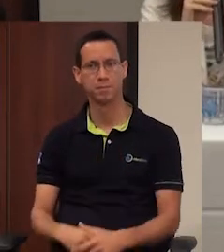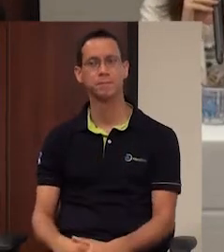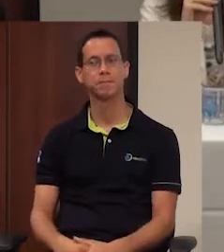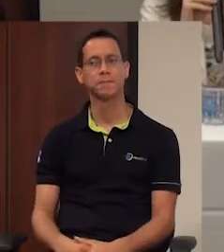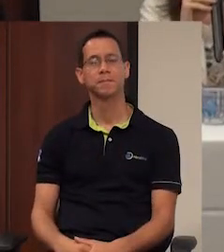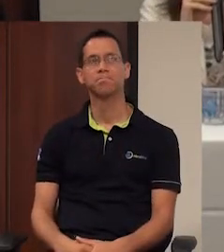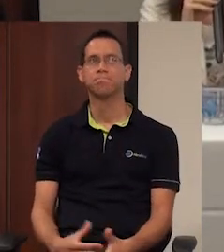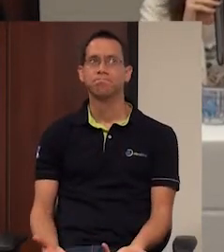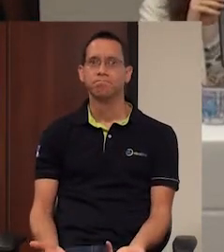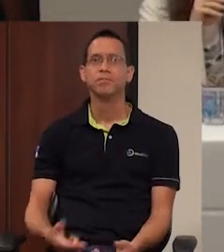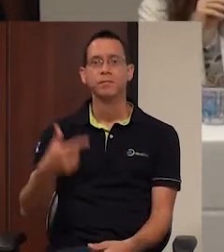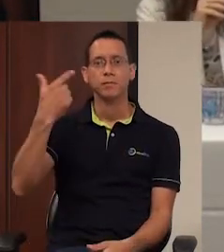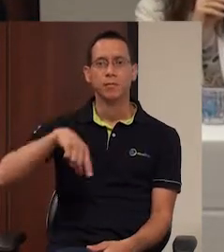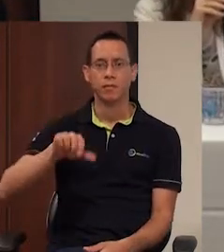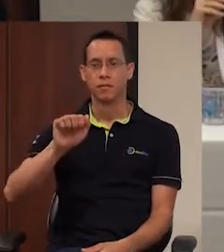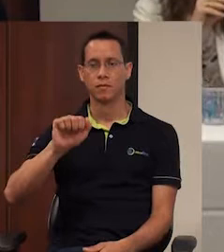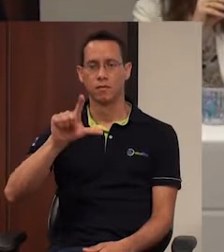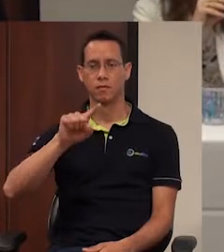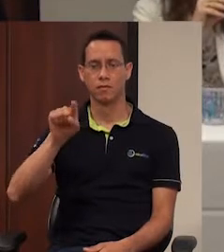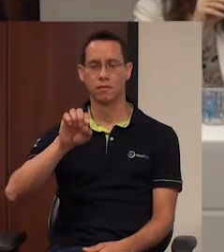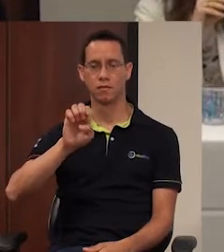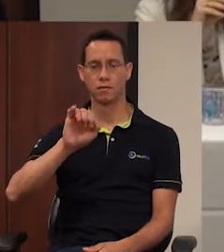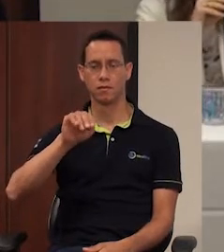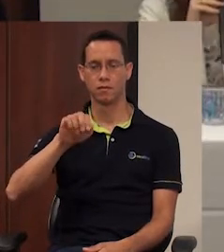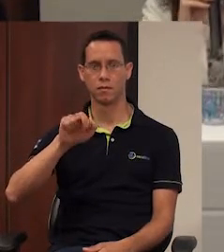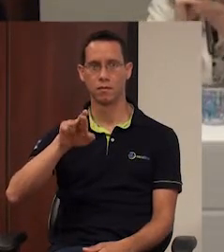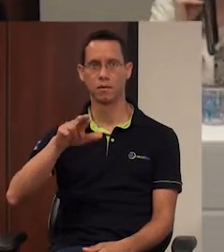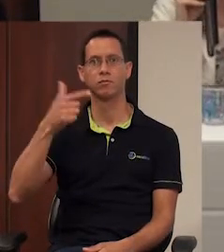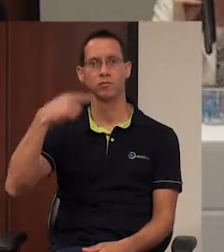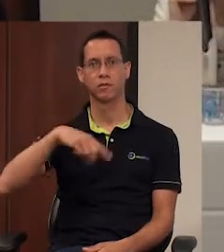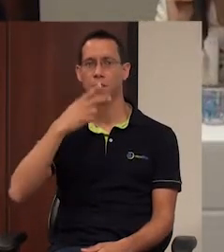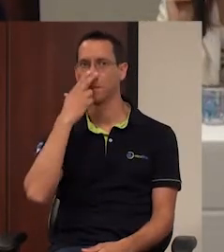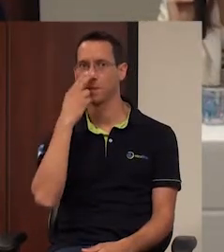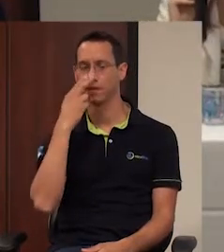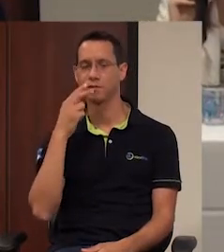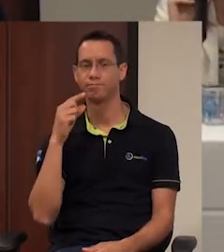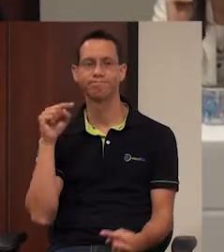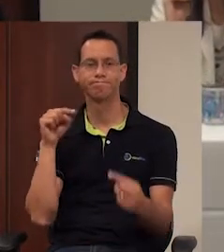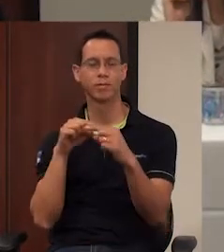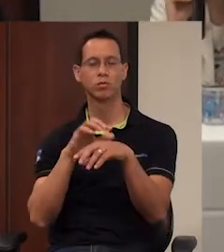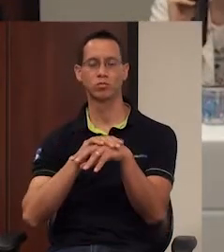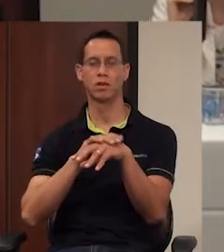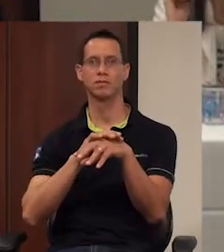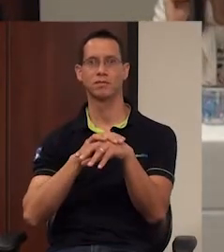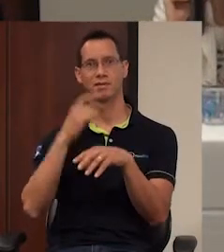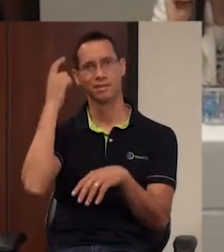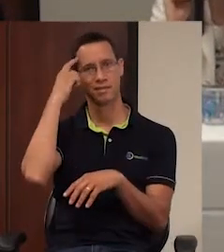Mas, de novo, o Alzheimer entra dentro do campo das doenças mentais, né? Então, continua não sendo na área da